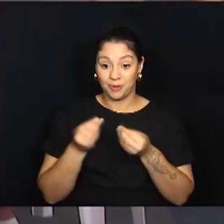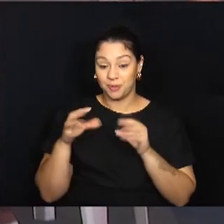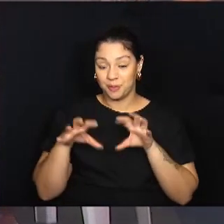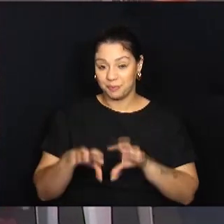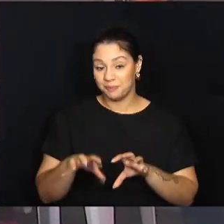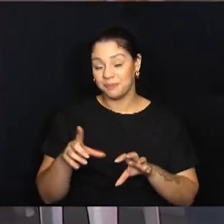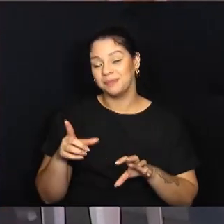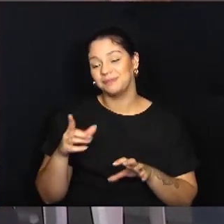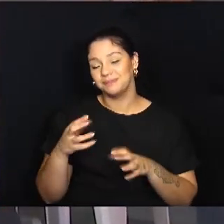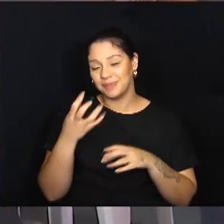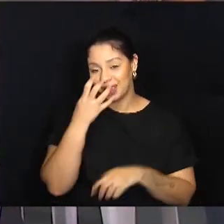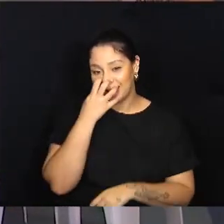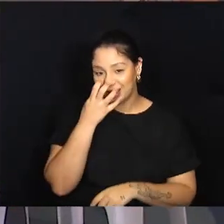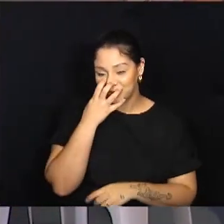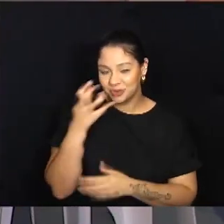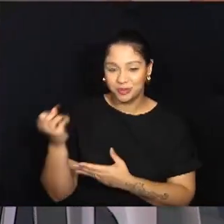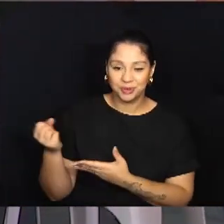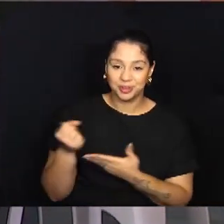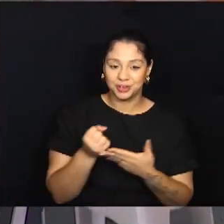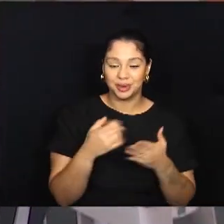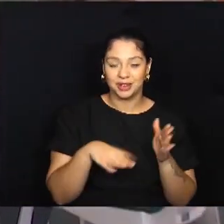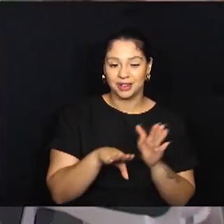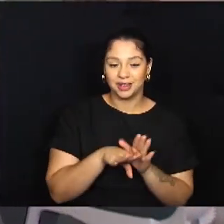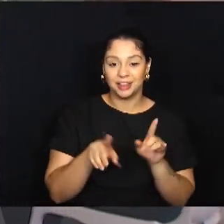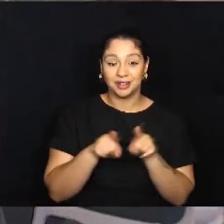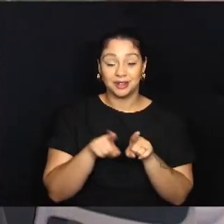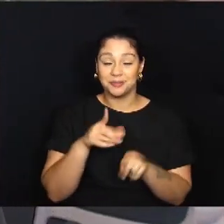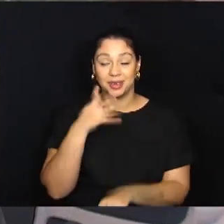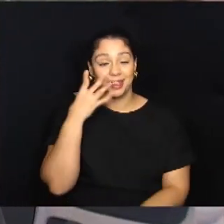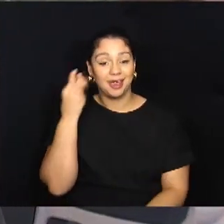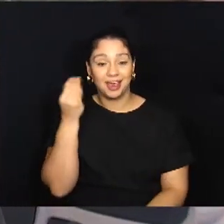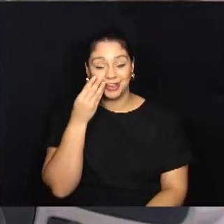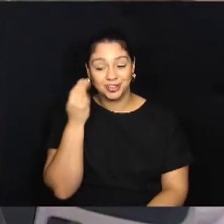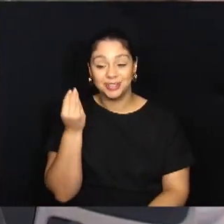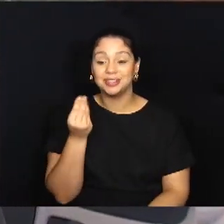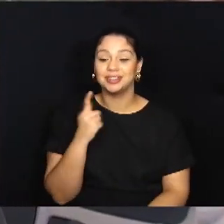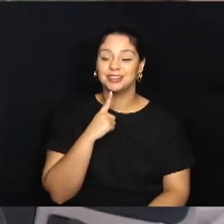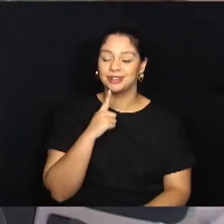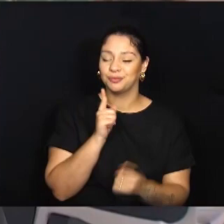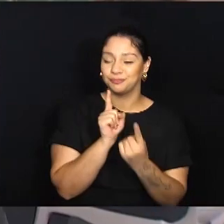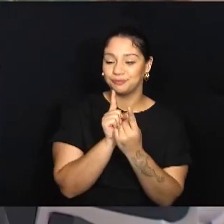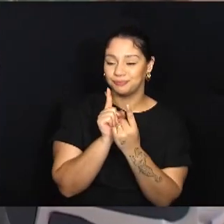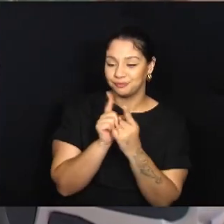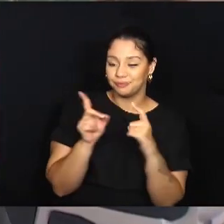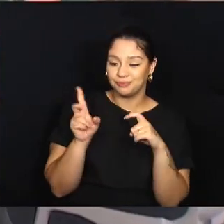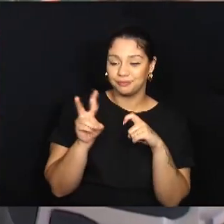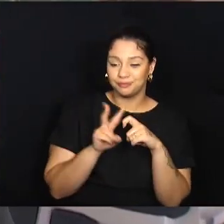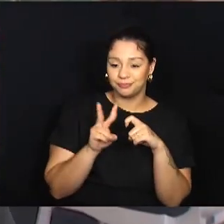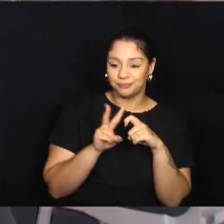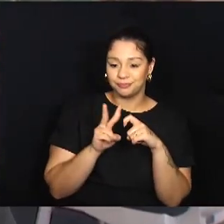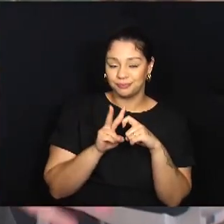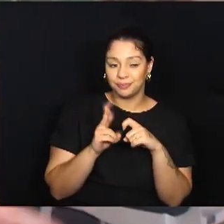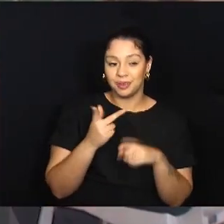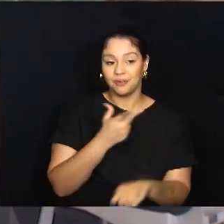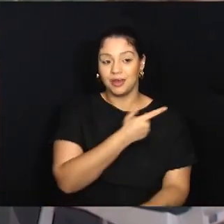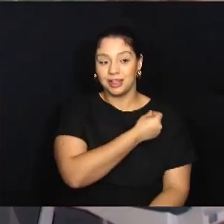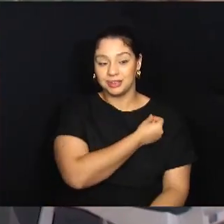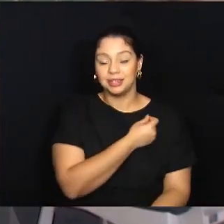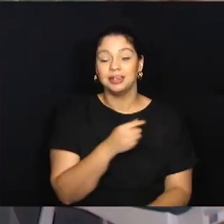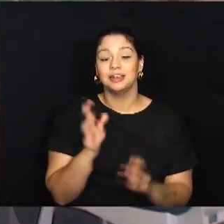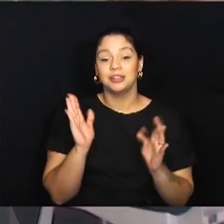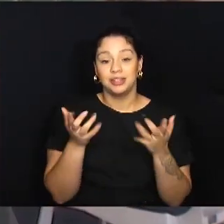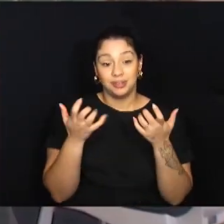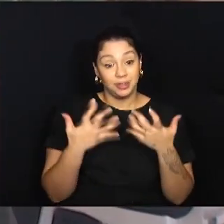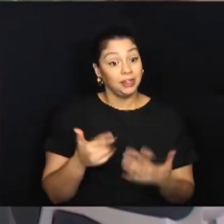Os cachorrinhos vindo para cá, os gatinhos também, consultas, vacina. O próprio Wagner disse aqui não